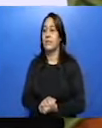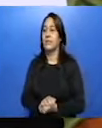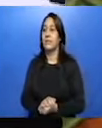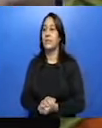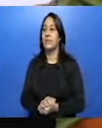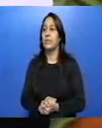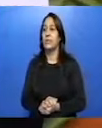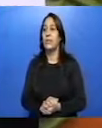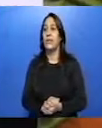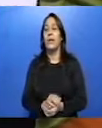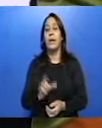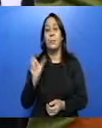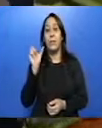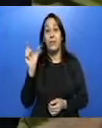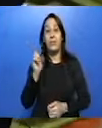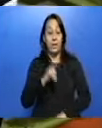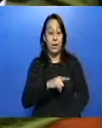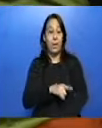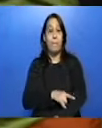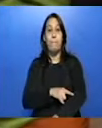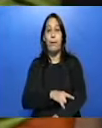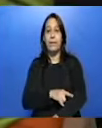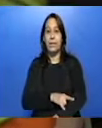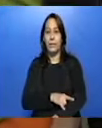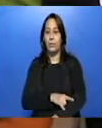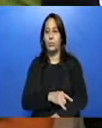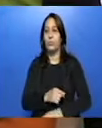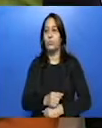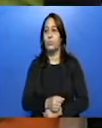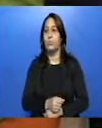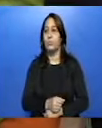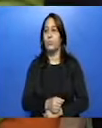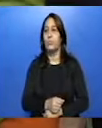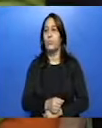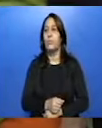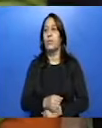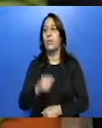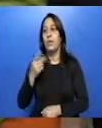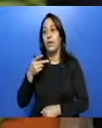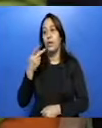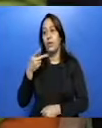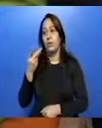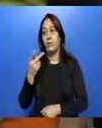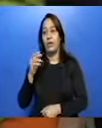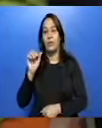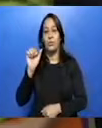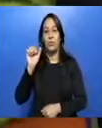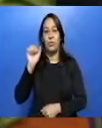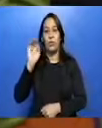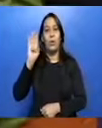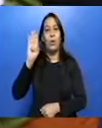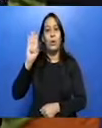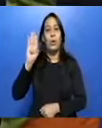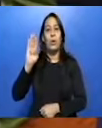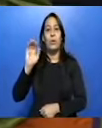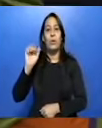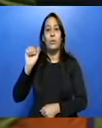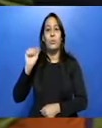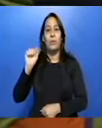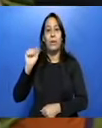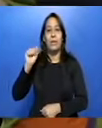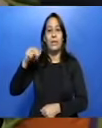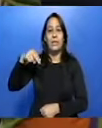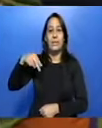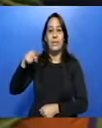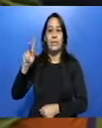Banheiro. Aqui eu não falo banheiro, eu falo banheiro. Não, então